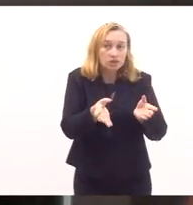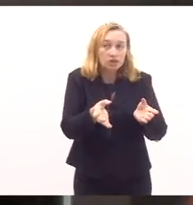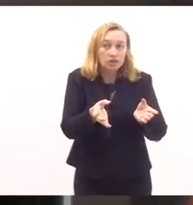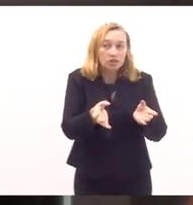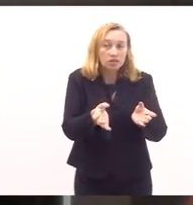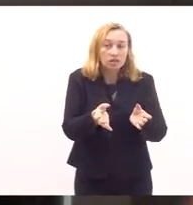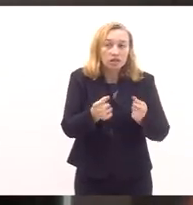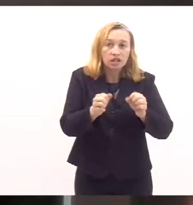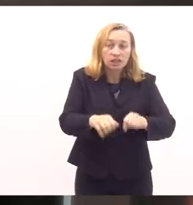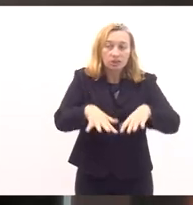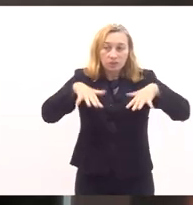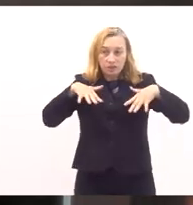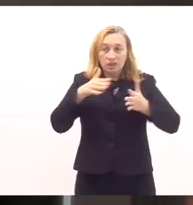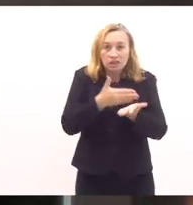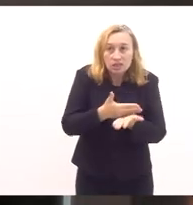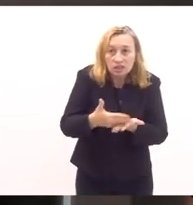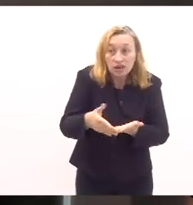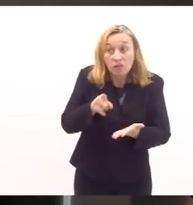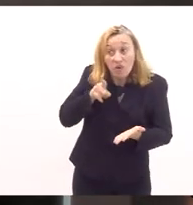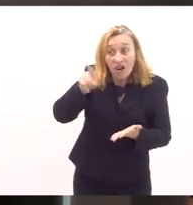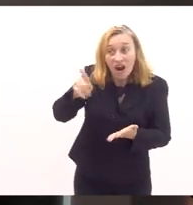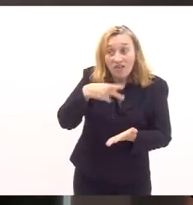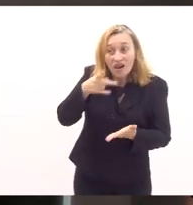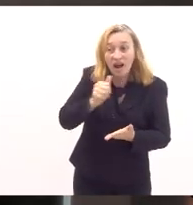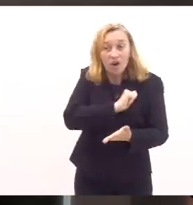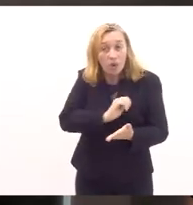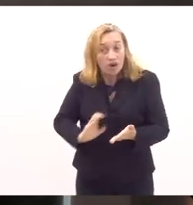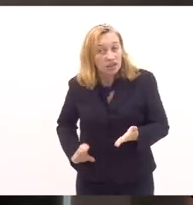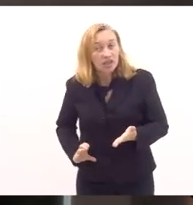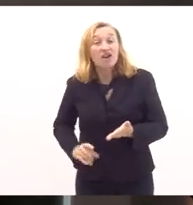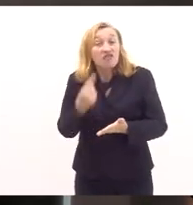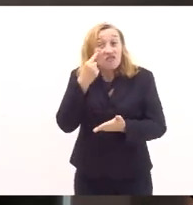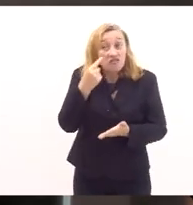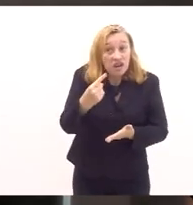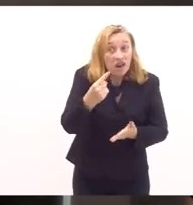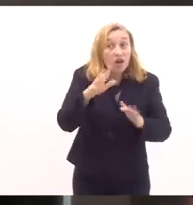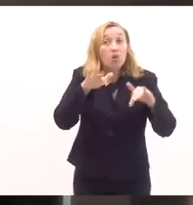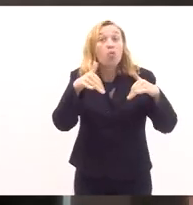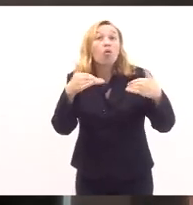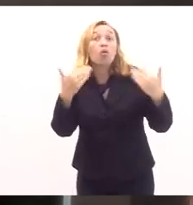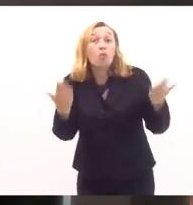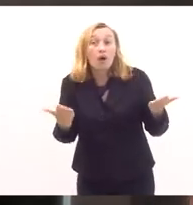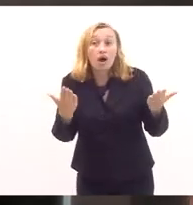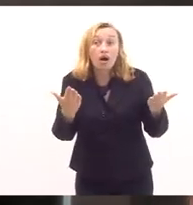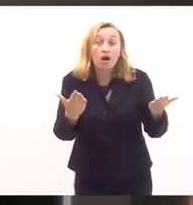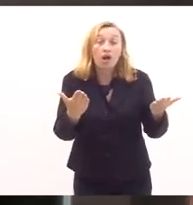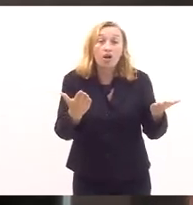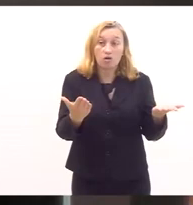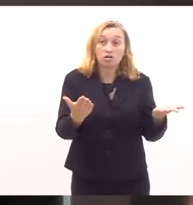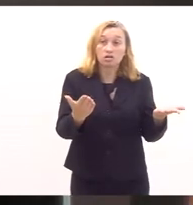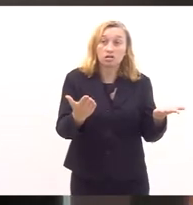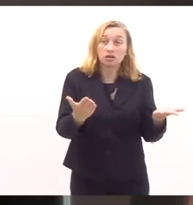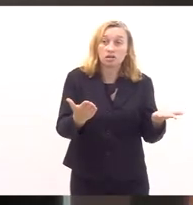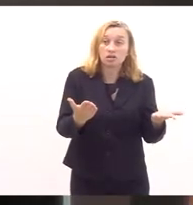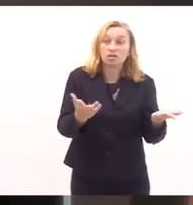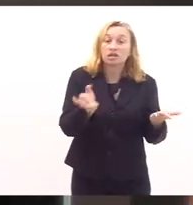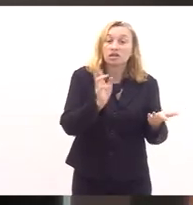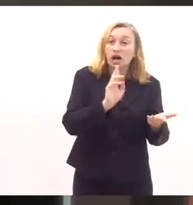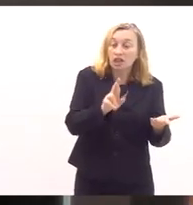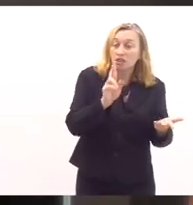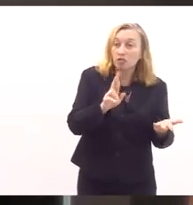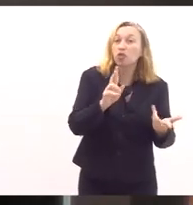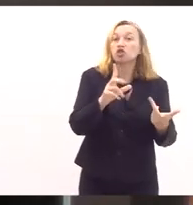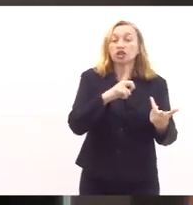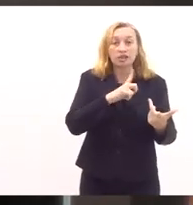iniciar o plenário, Rejane, vamos lá falar com o André, ver, né, quais são as devolutivas que ele tem